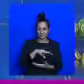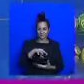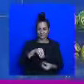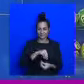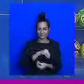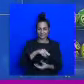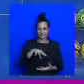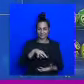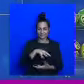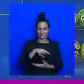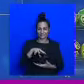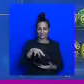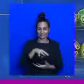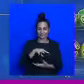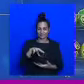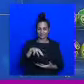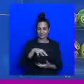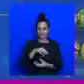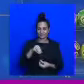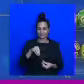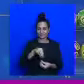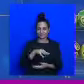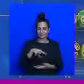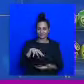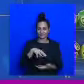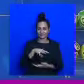Embaralhando, Loto Fácil na tela para você.